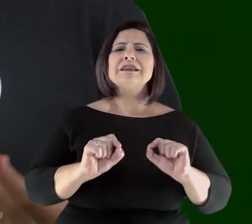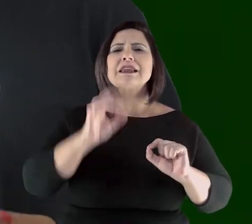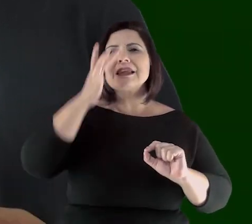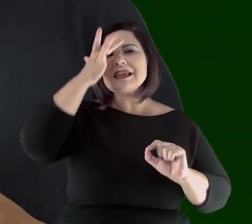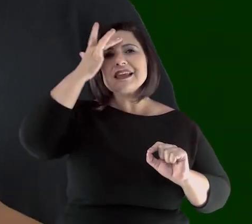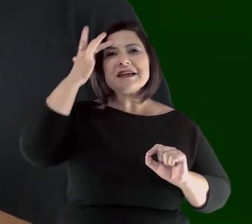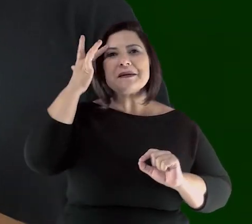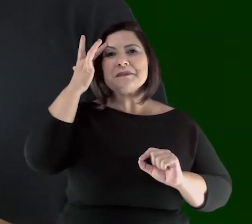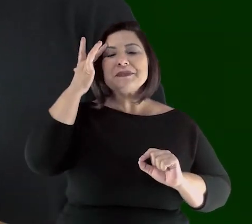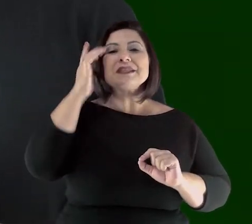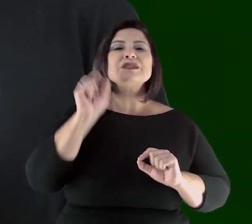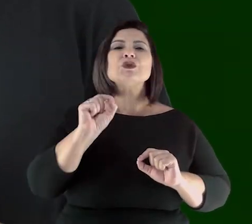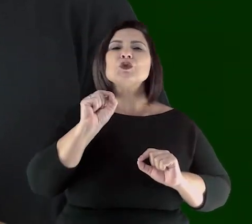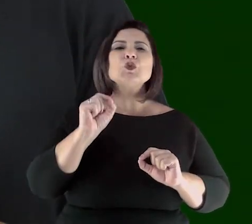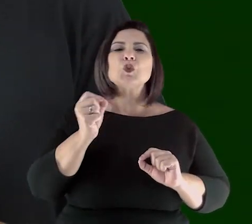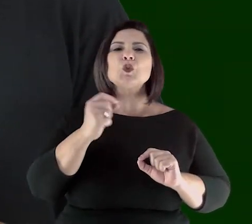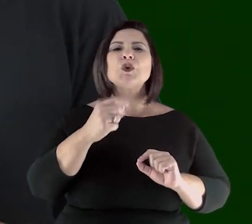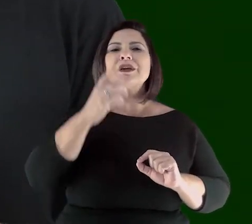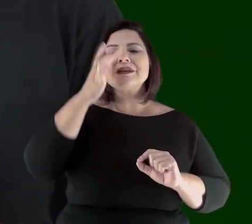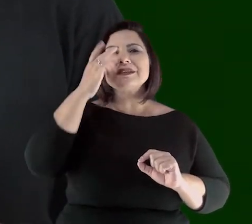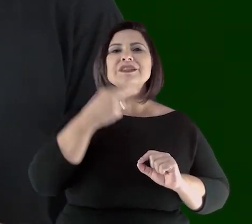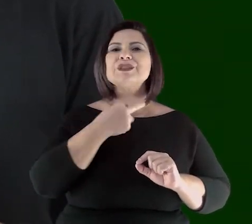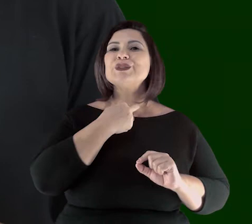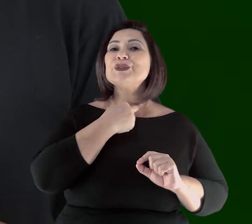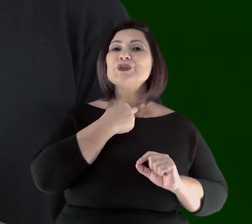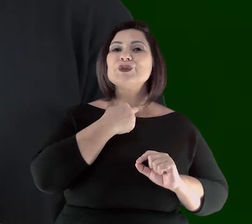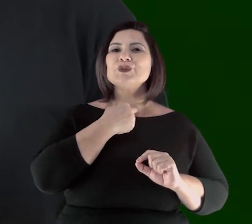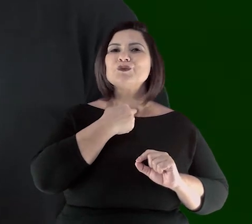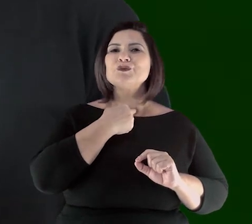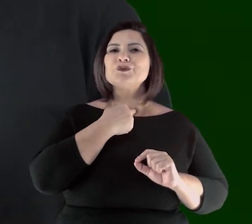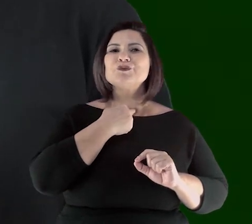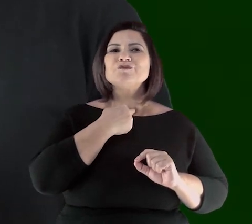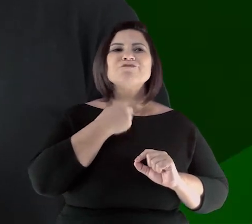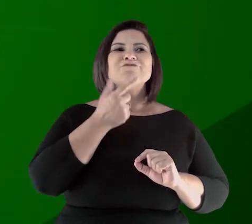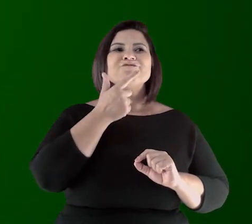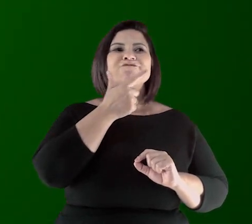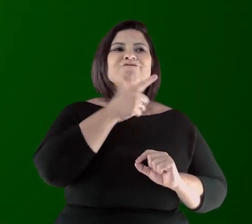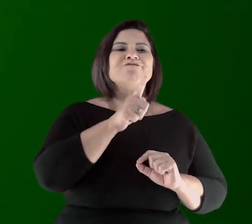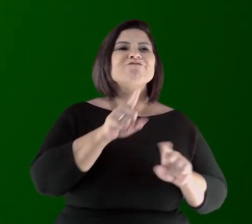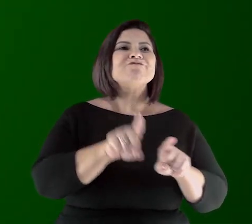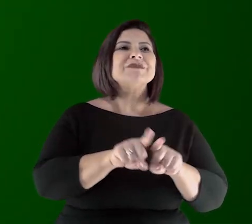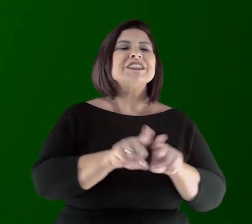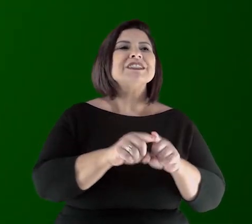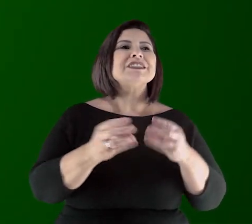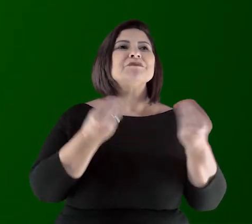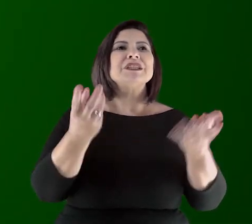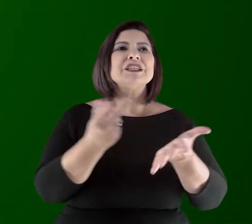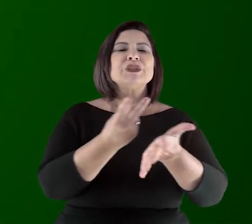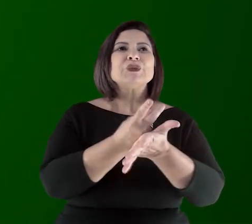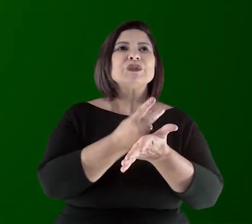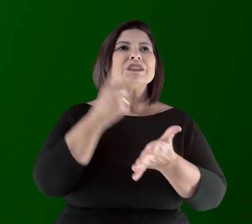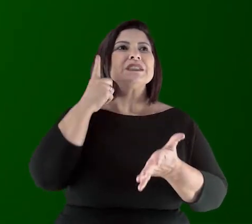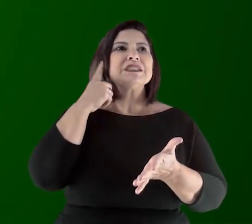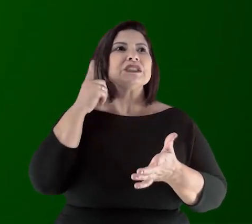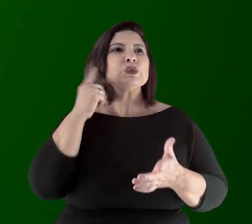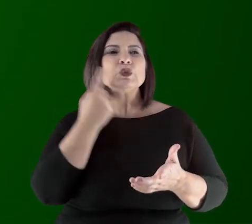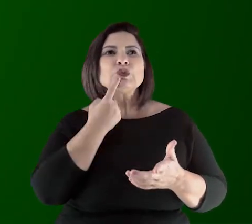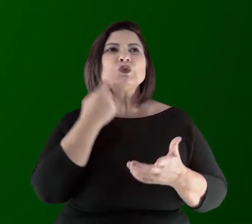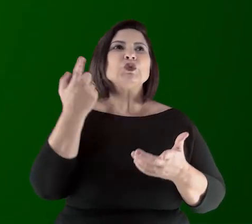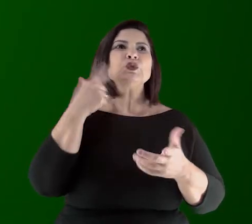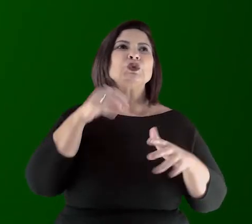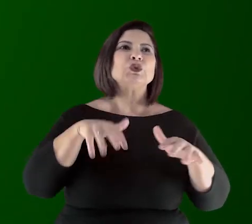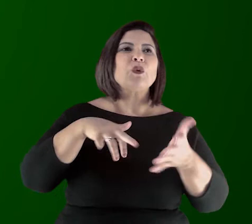sobre outros aspectos das ações afirmativas que devem ser comprovados. Pessoa com deficiência.